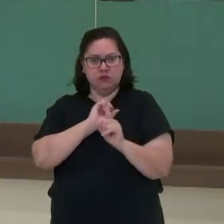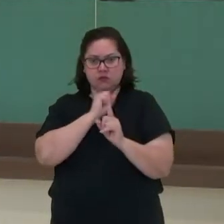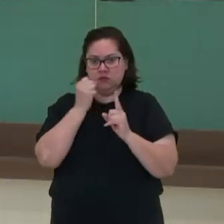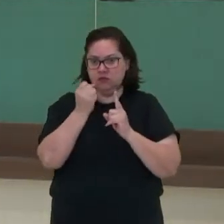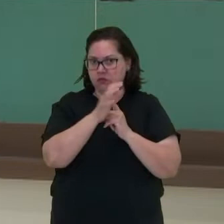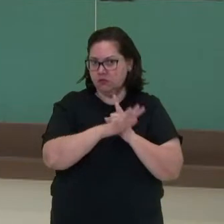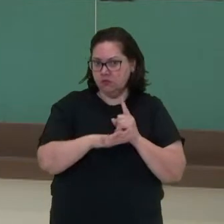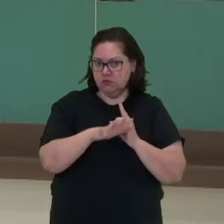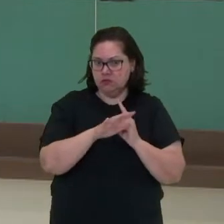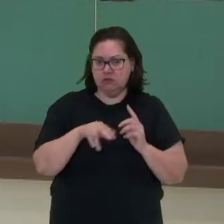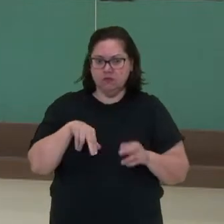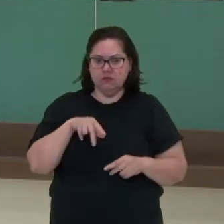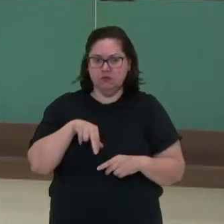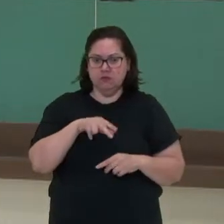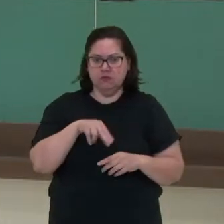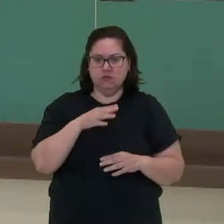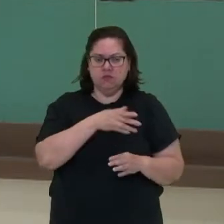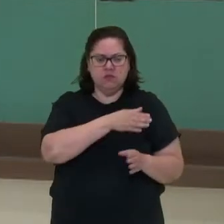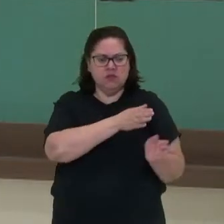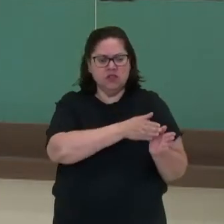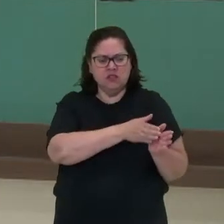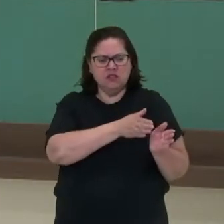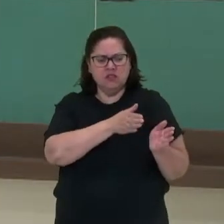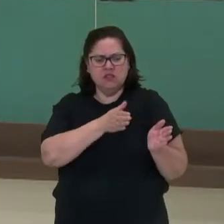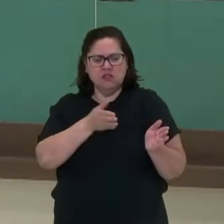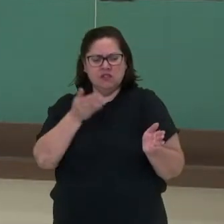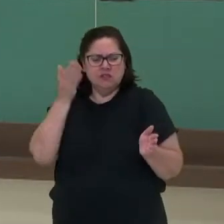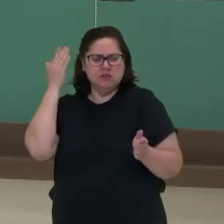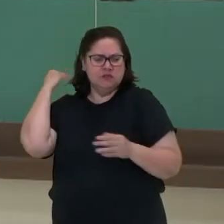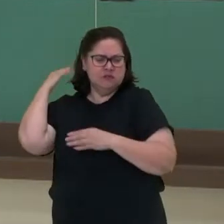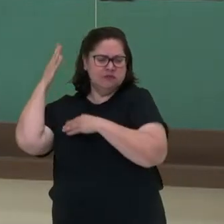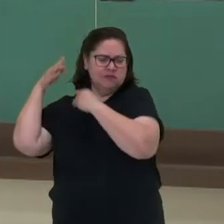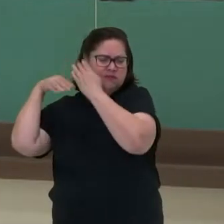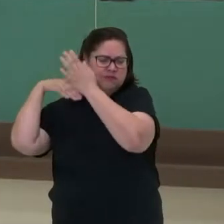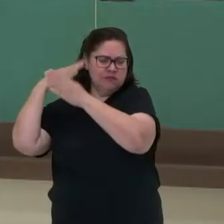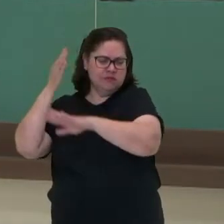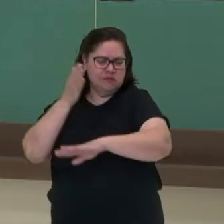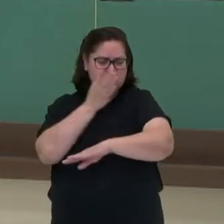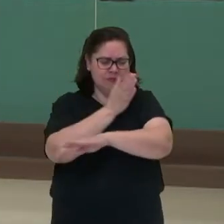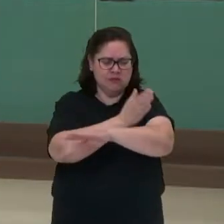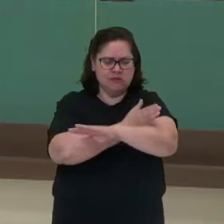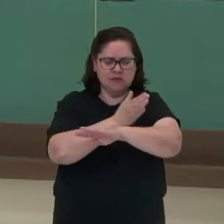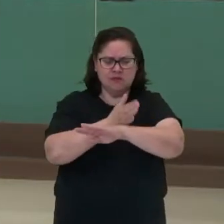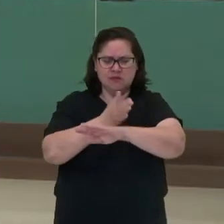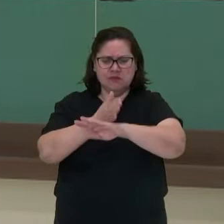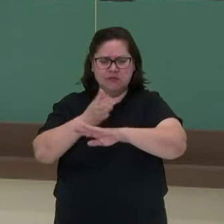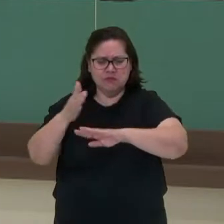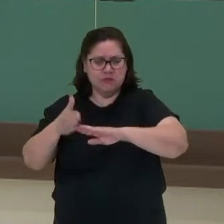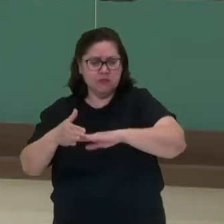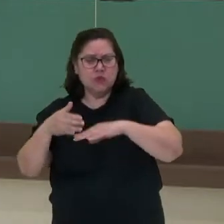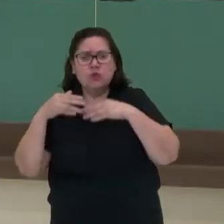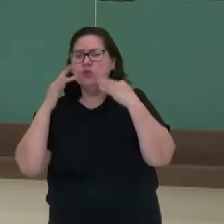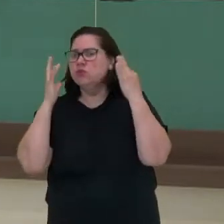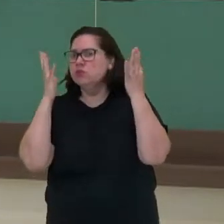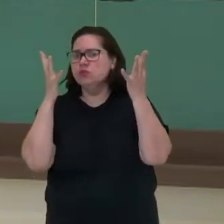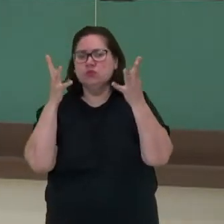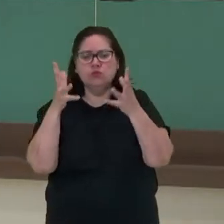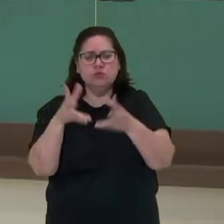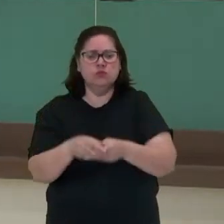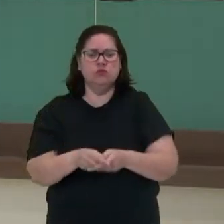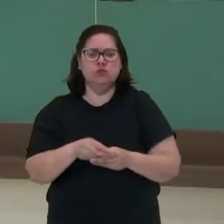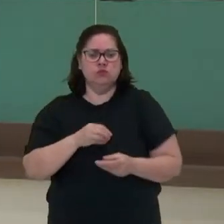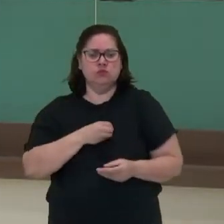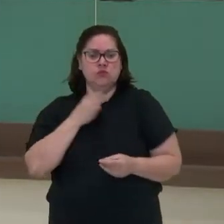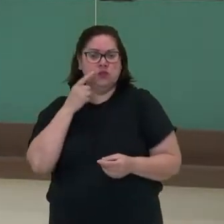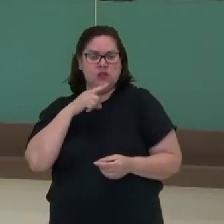a gente começar a andar lá desde a época rupestre, a época antiga, a Idade Média, a Idade Moderna, a Idade Contemporânea, a gente vai ver que tudo aquilo que teve